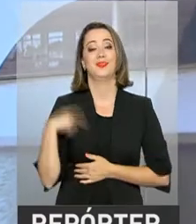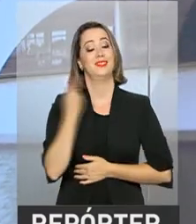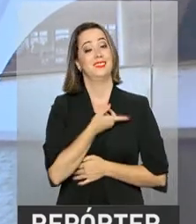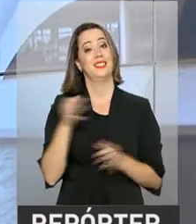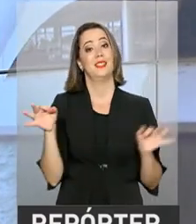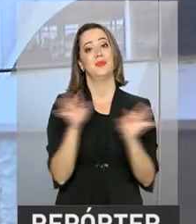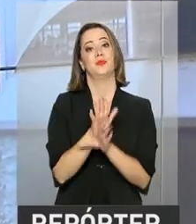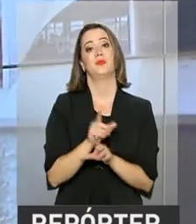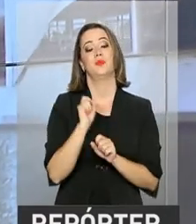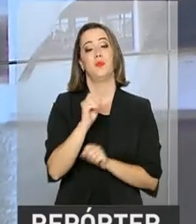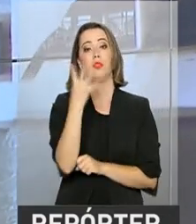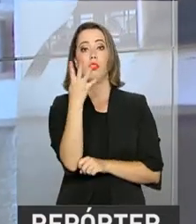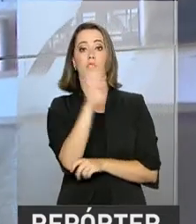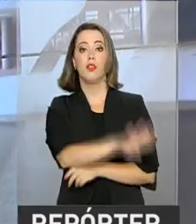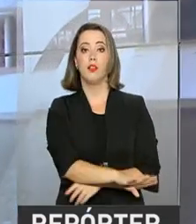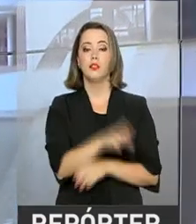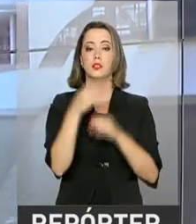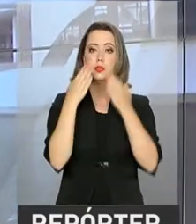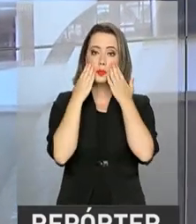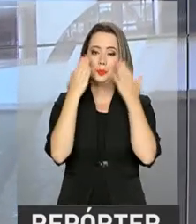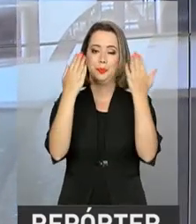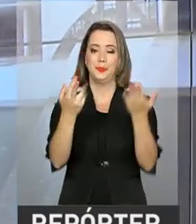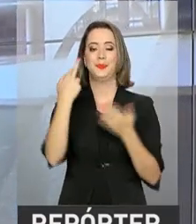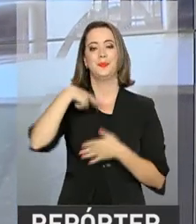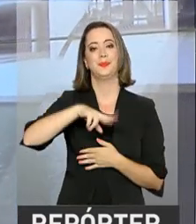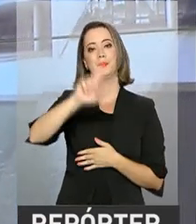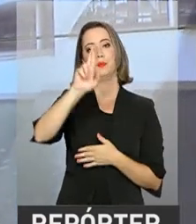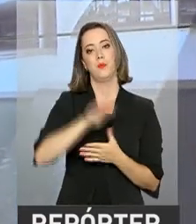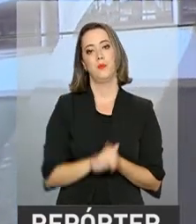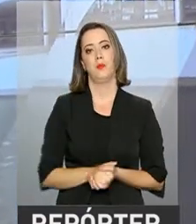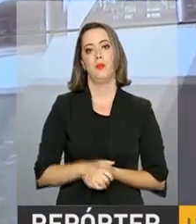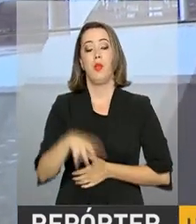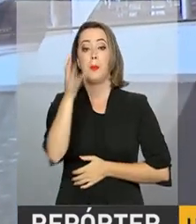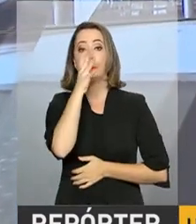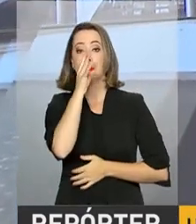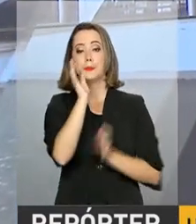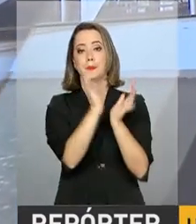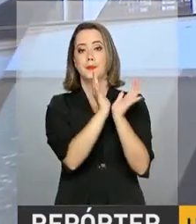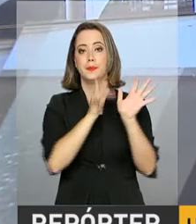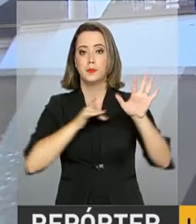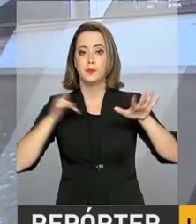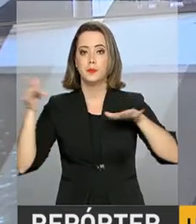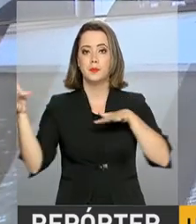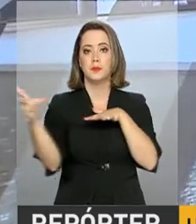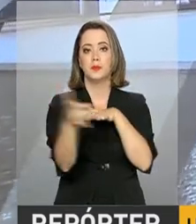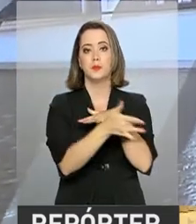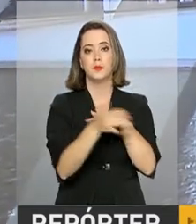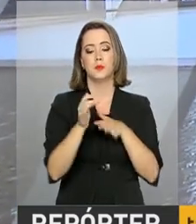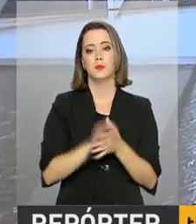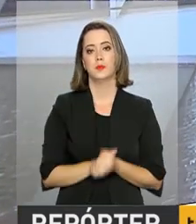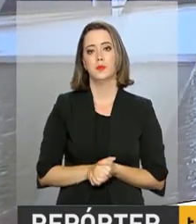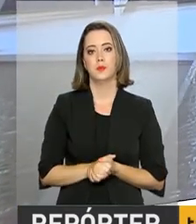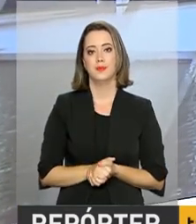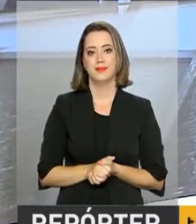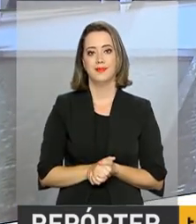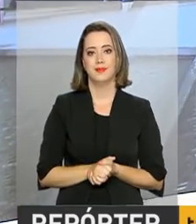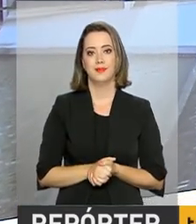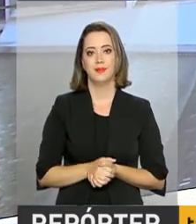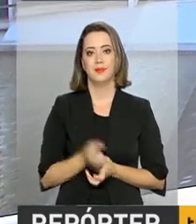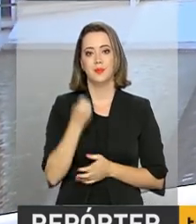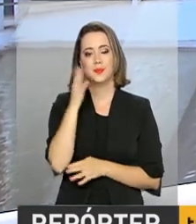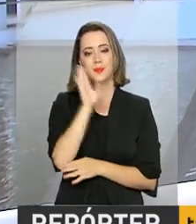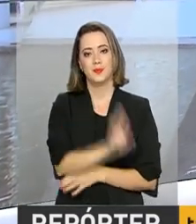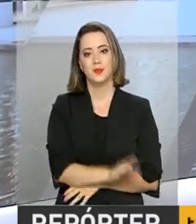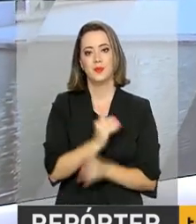aqui. Voltamos às 16h na próxima edição do Repórter NBR. Acompanhe também as novidades pelas nossas redes sociais.